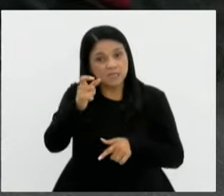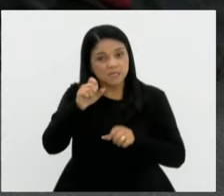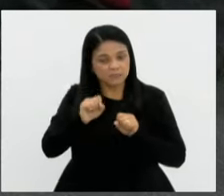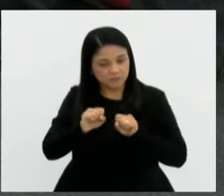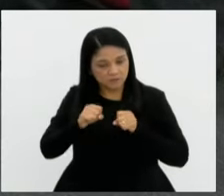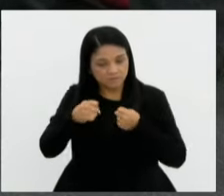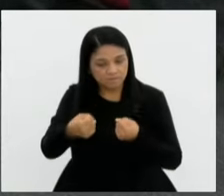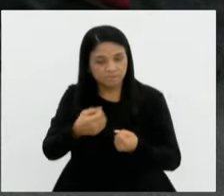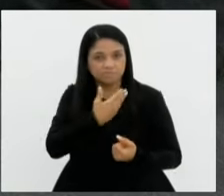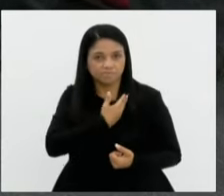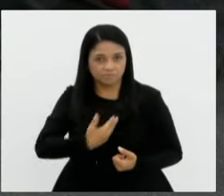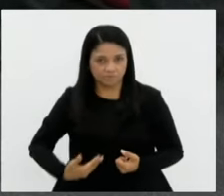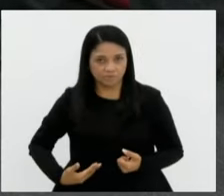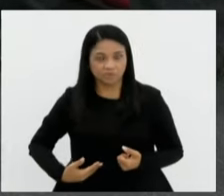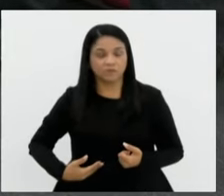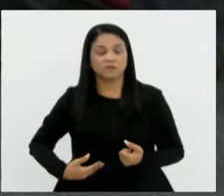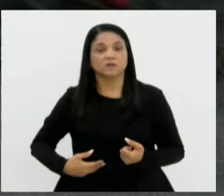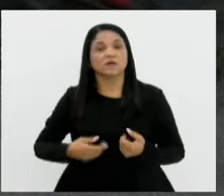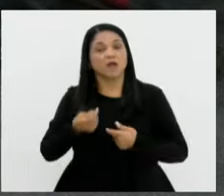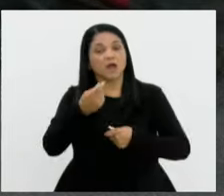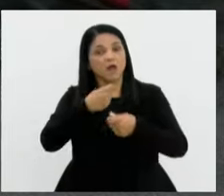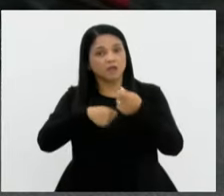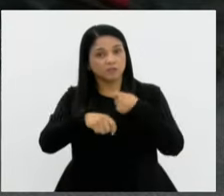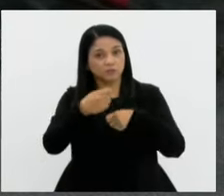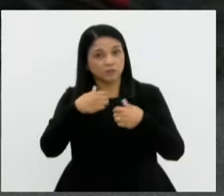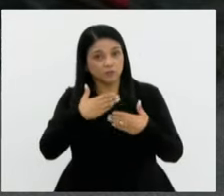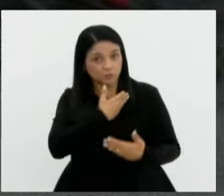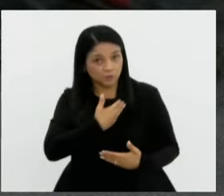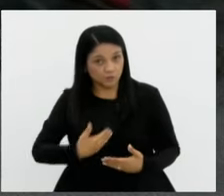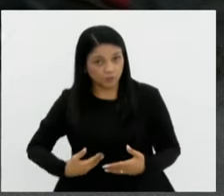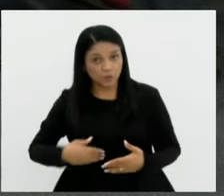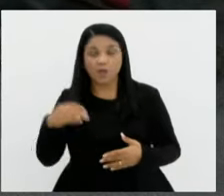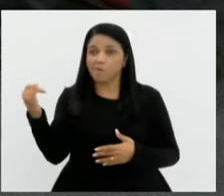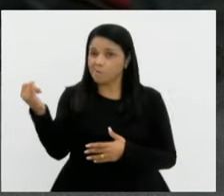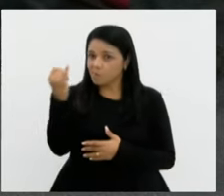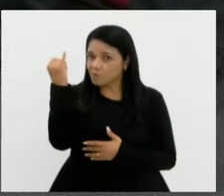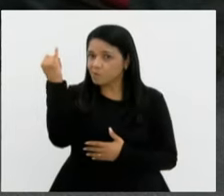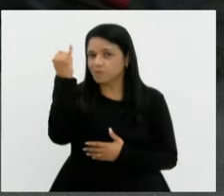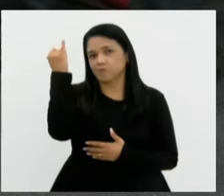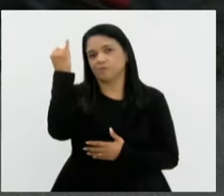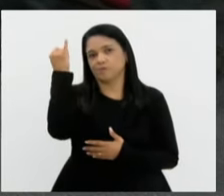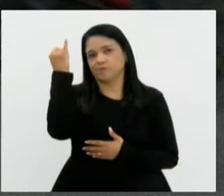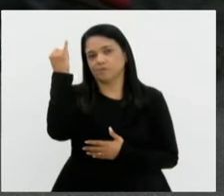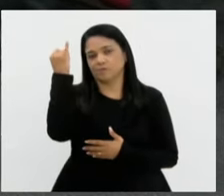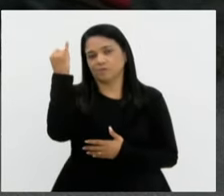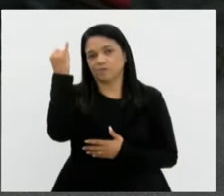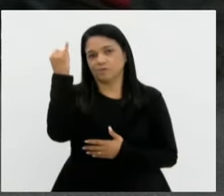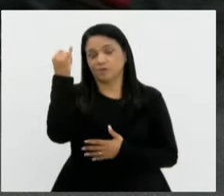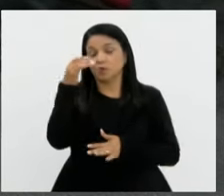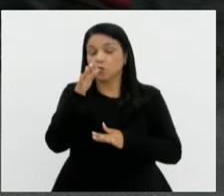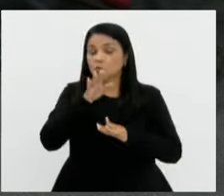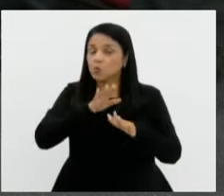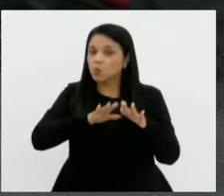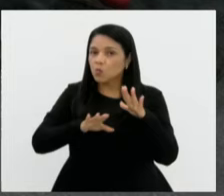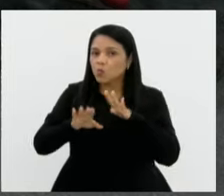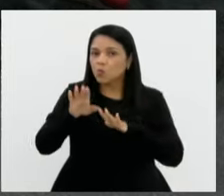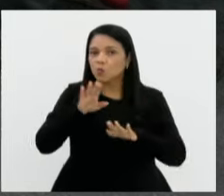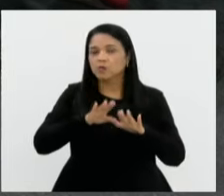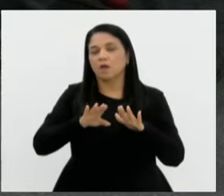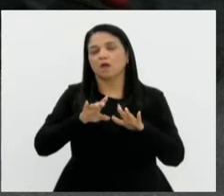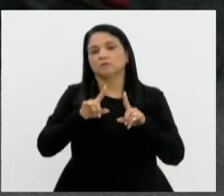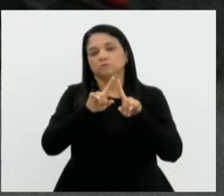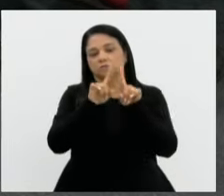e defender os princípios da administração pública, de que é, sim, importante a gente ter a cautela de qualquer agente